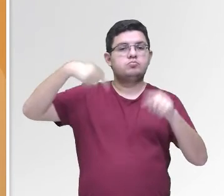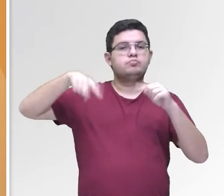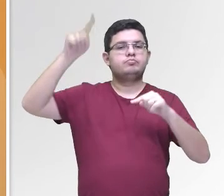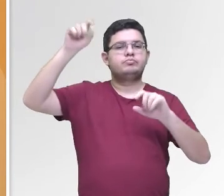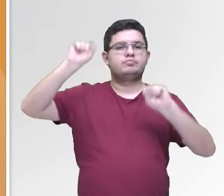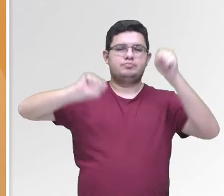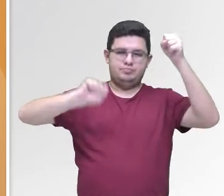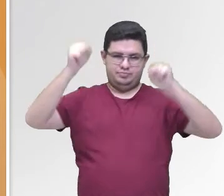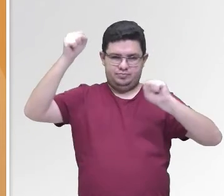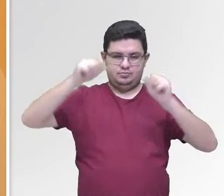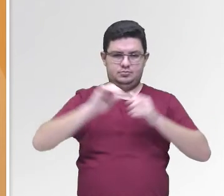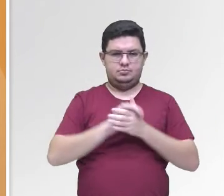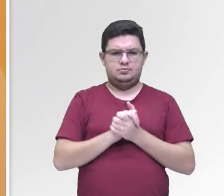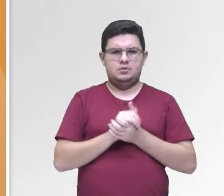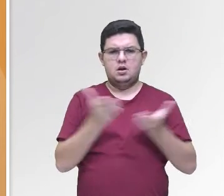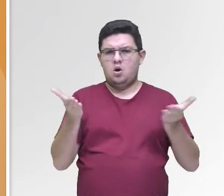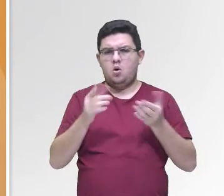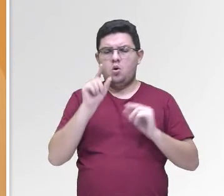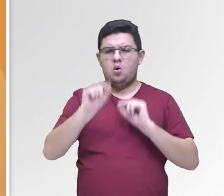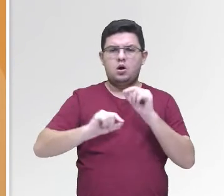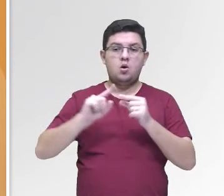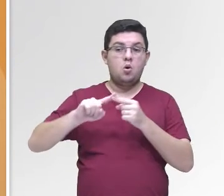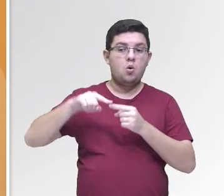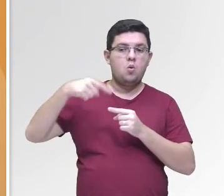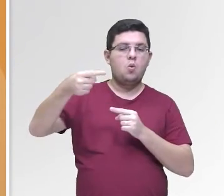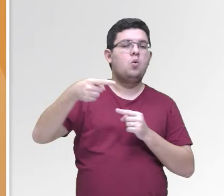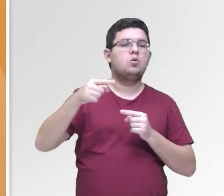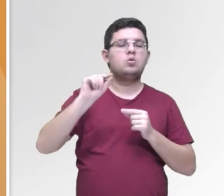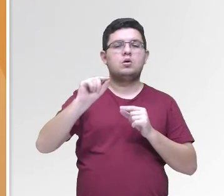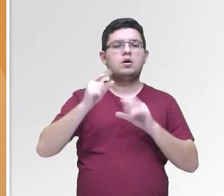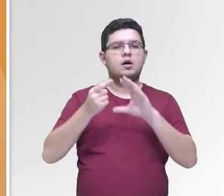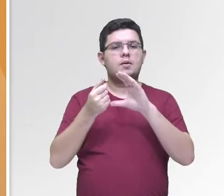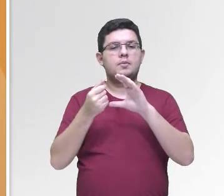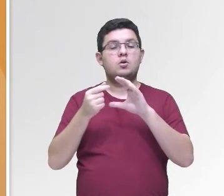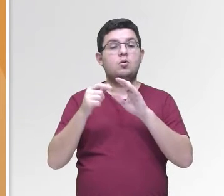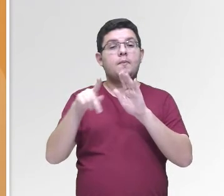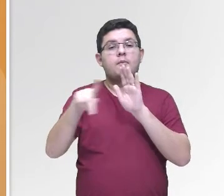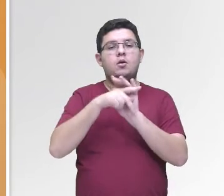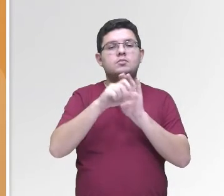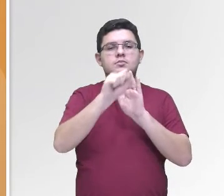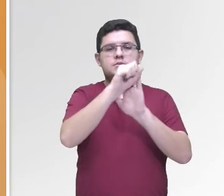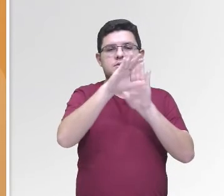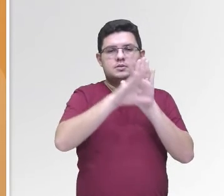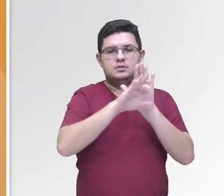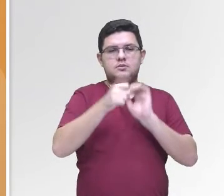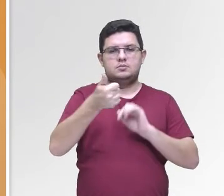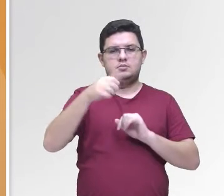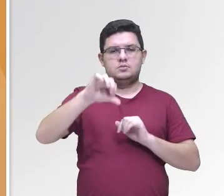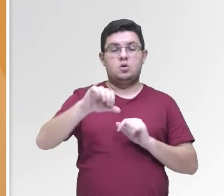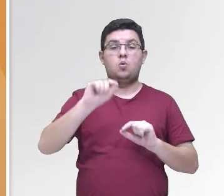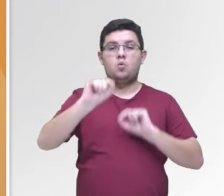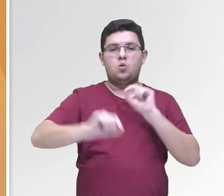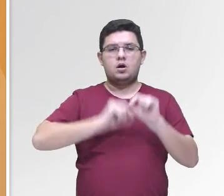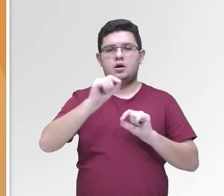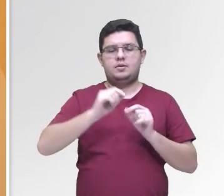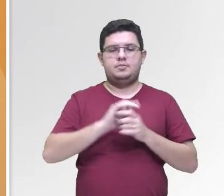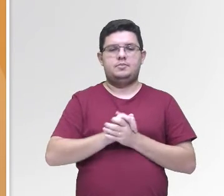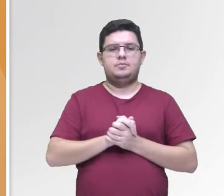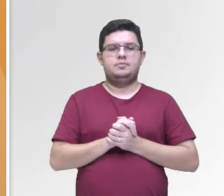nós vamos verificar uma outra fase do capitalismo, já no século XIX, que foi o